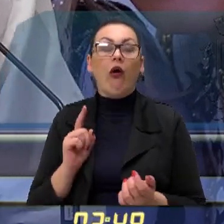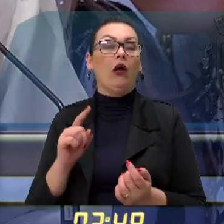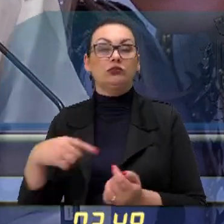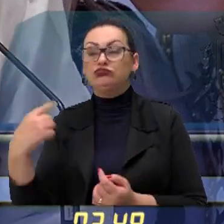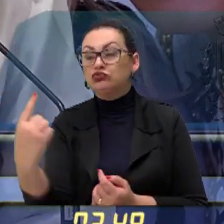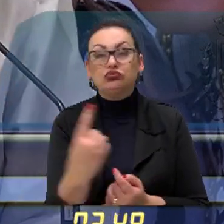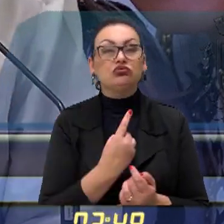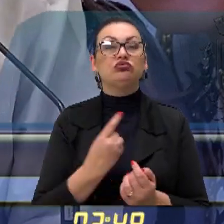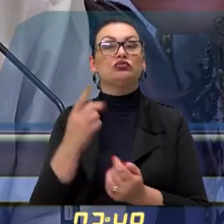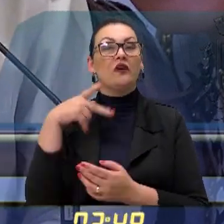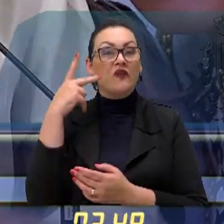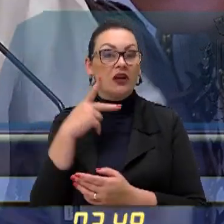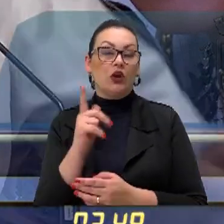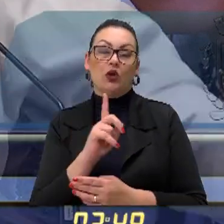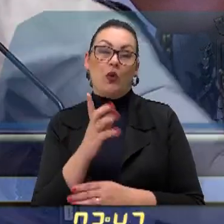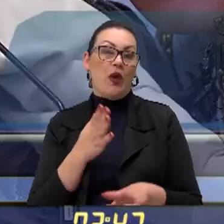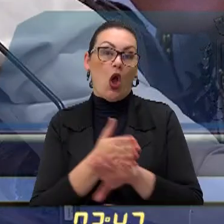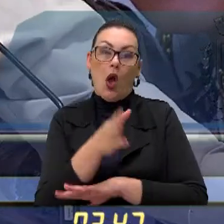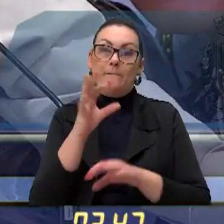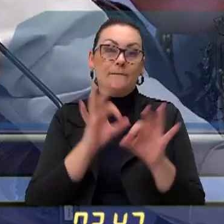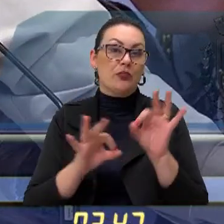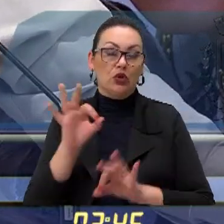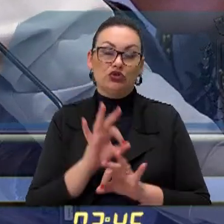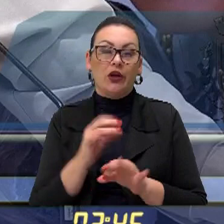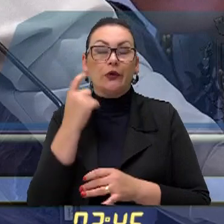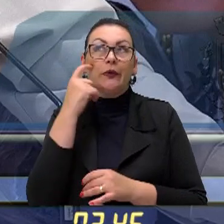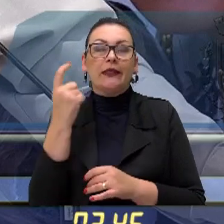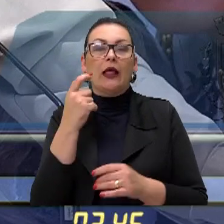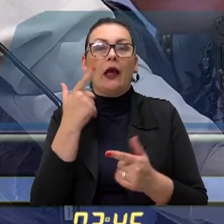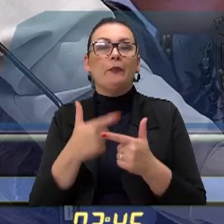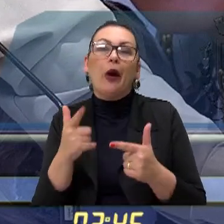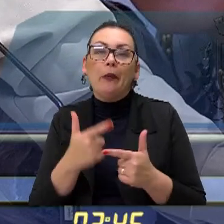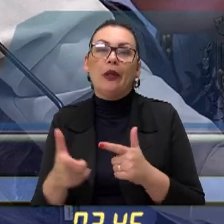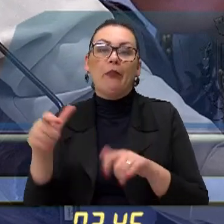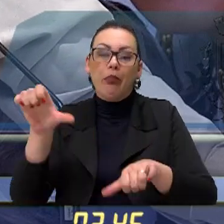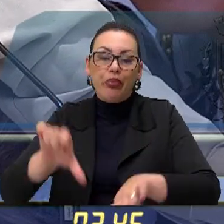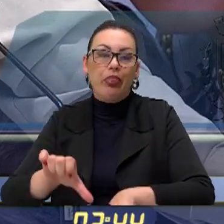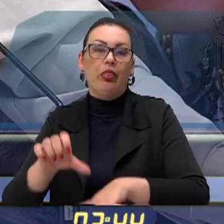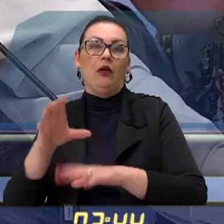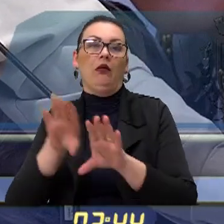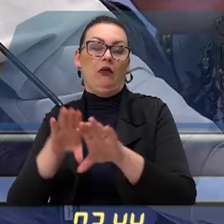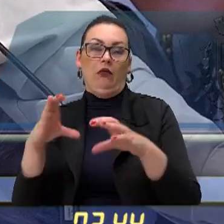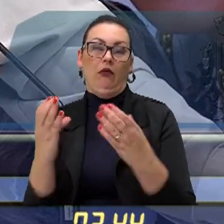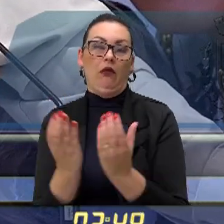vereadores jamais iriam ingressar com um projeto com o intuito de prejudicar a comunidade.